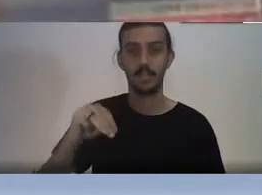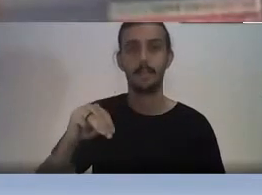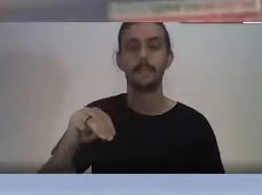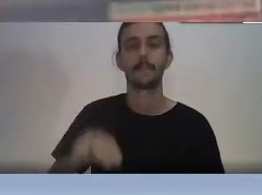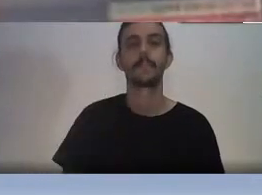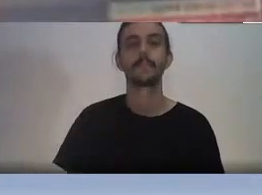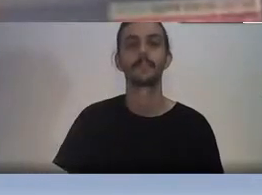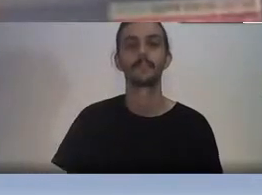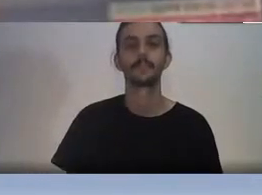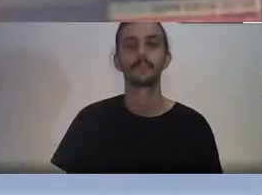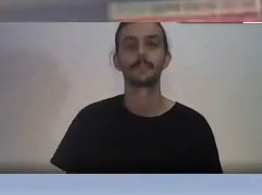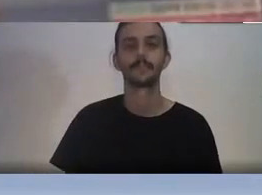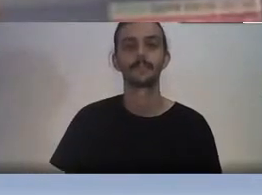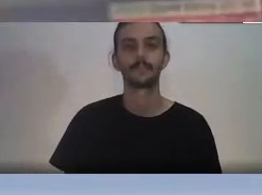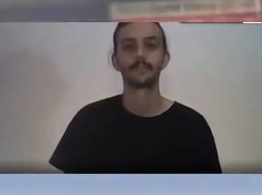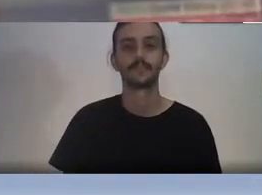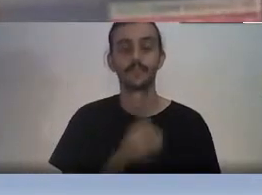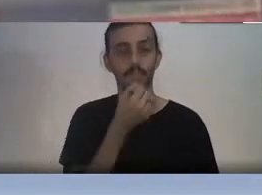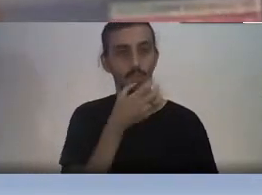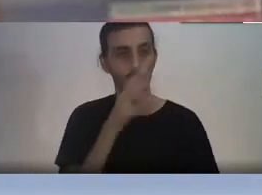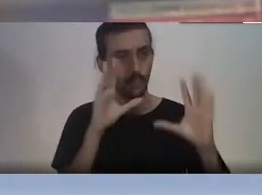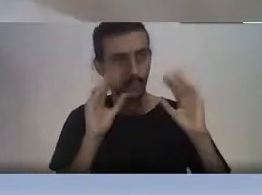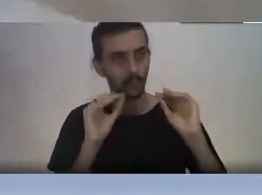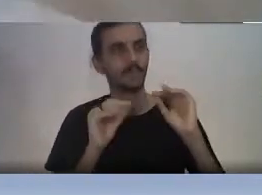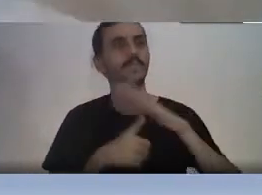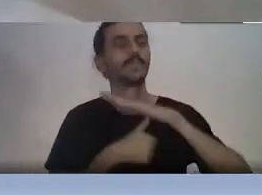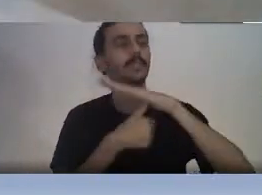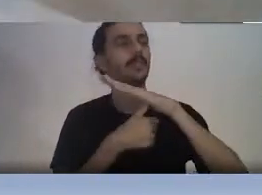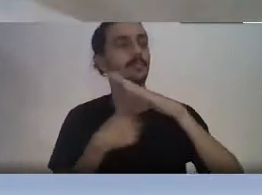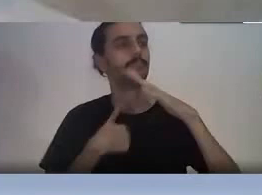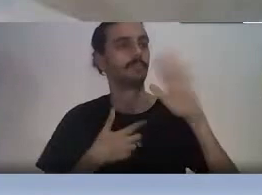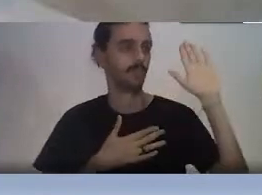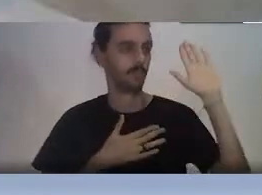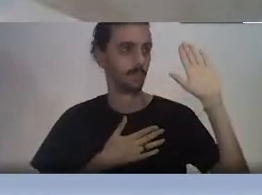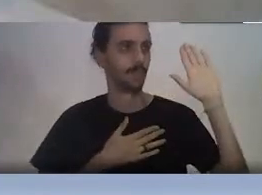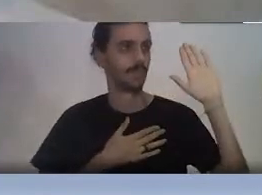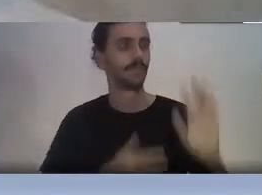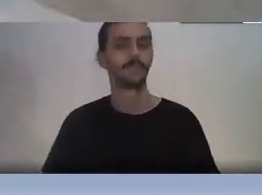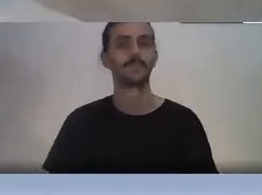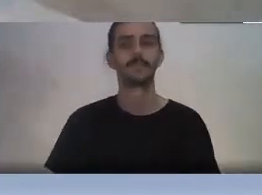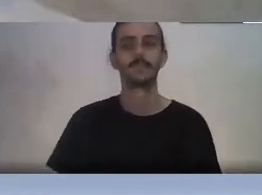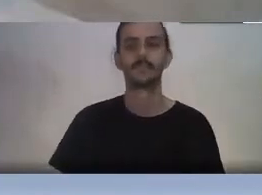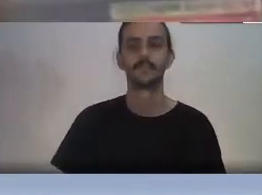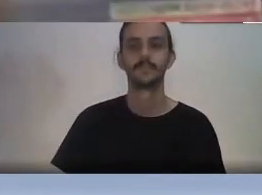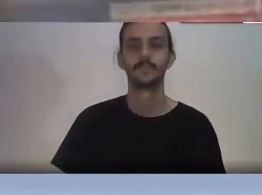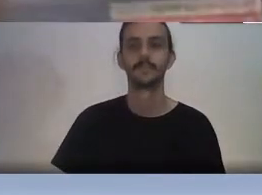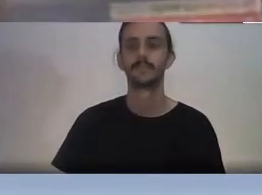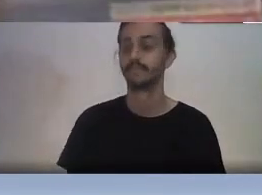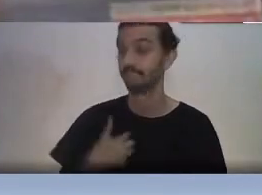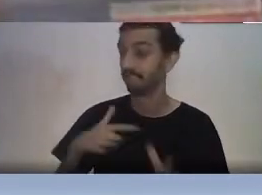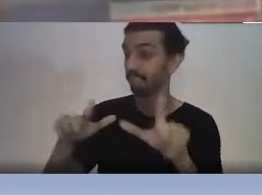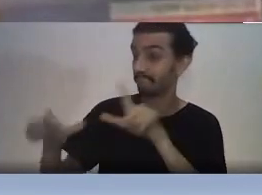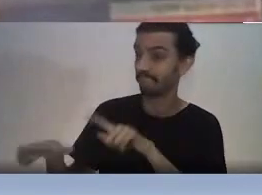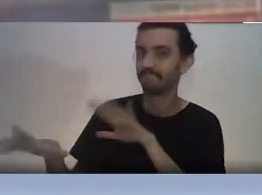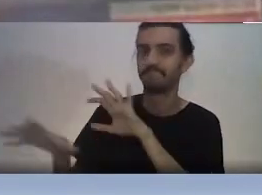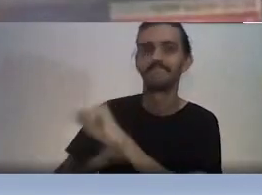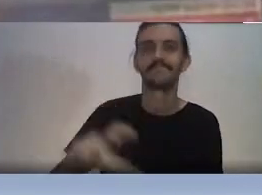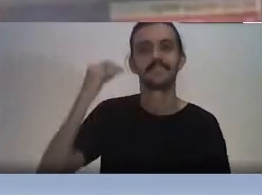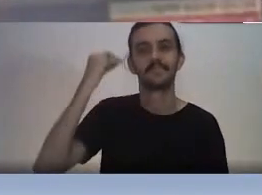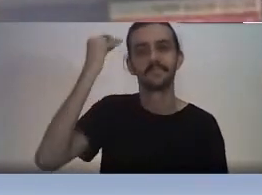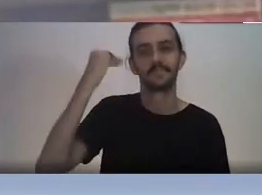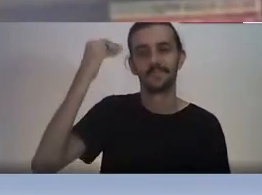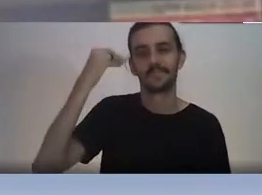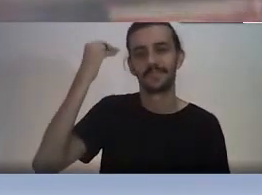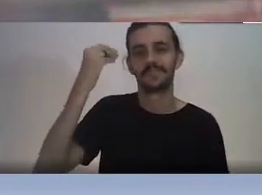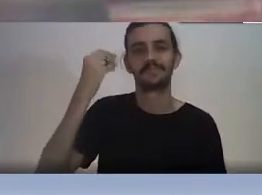Boa noite, reitora. Assim eu prometo. eu lhe concedo o grau de psicólogo.